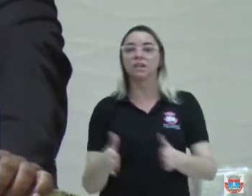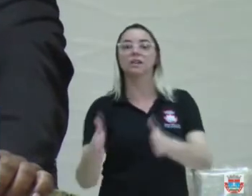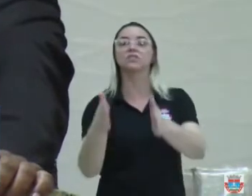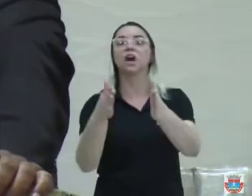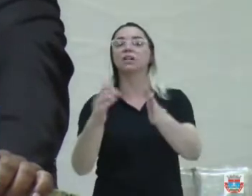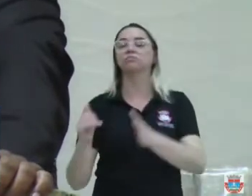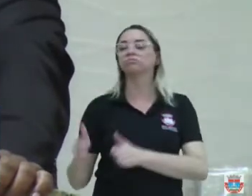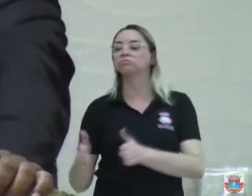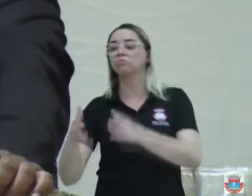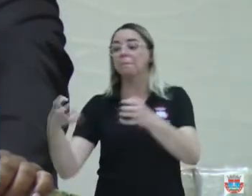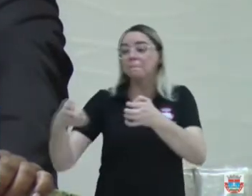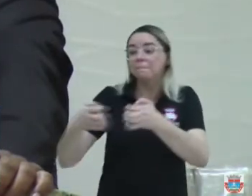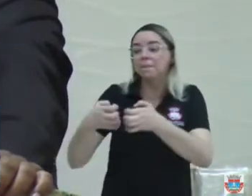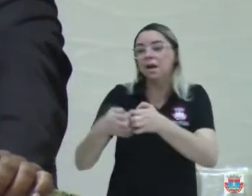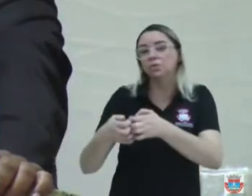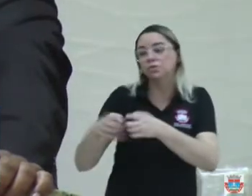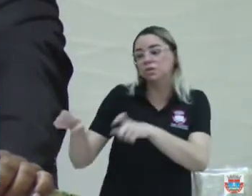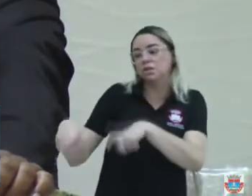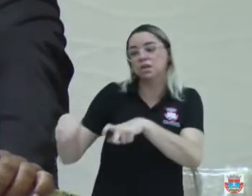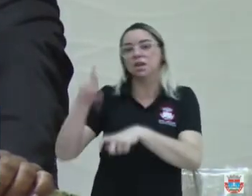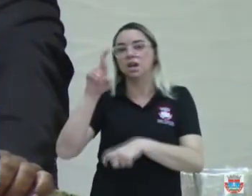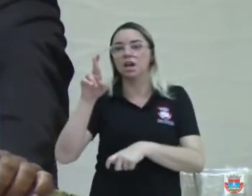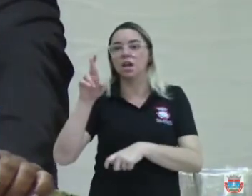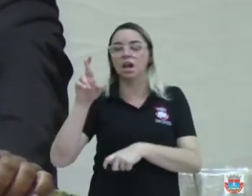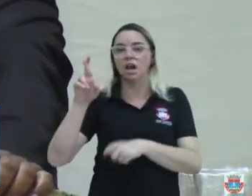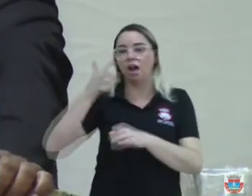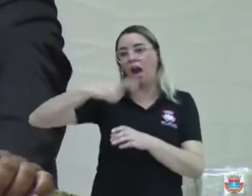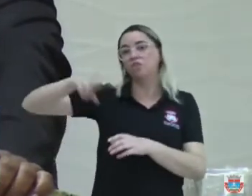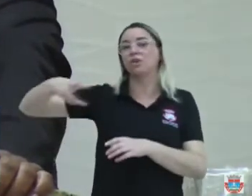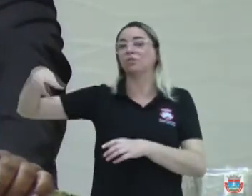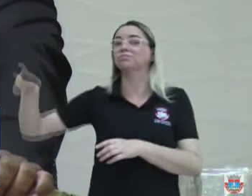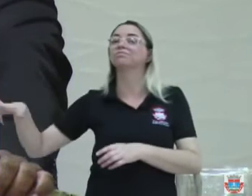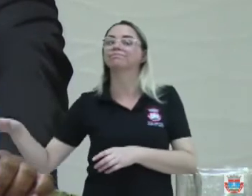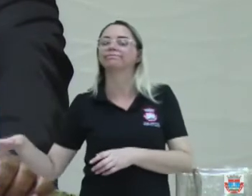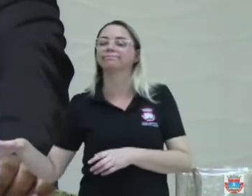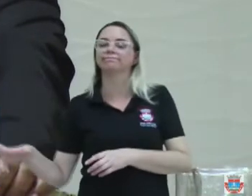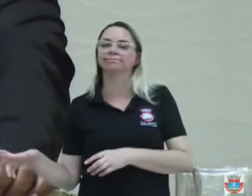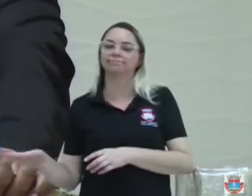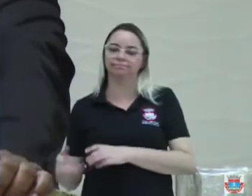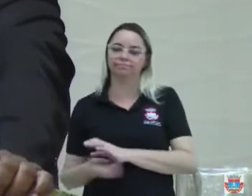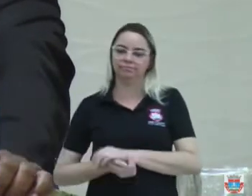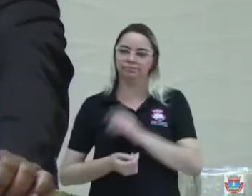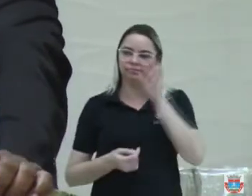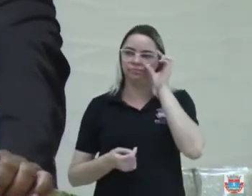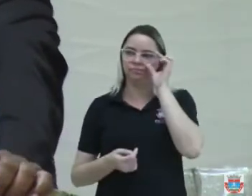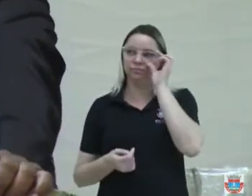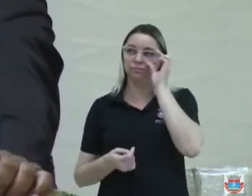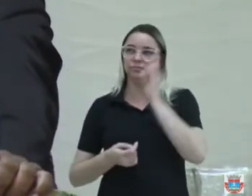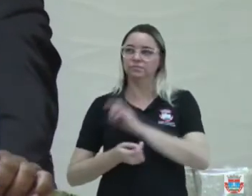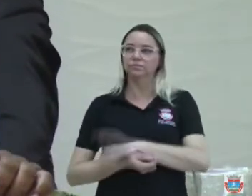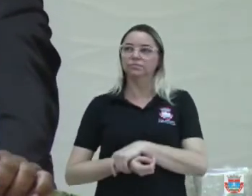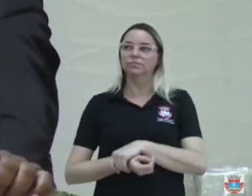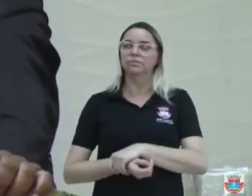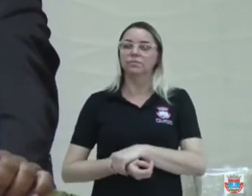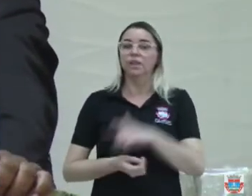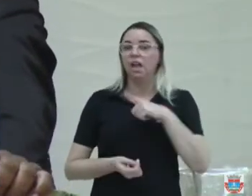ali próximo ao Riachão, sítio Riachão, ali descendo ali, perto de Inésio, sítio Cipriano ali.